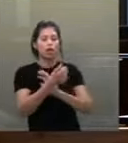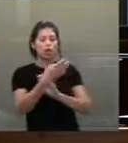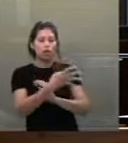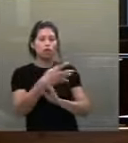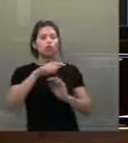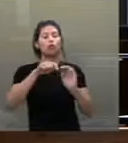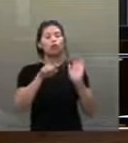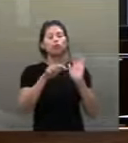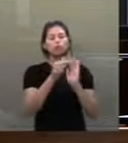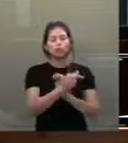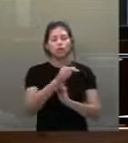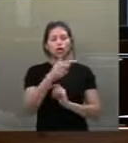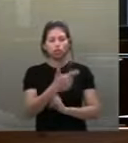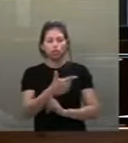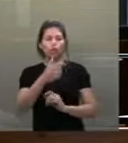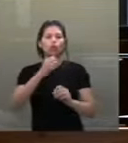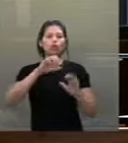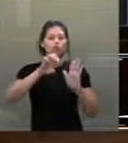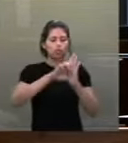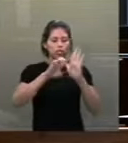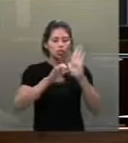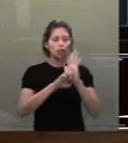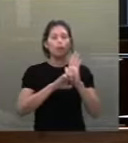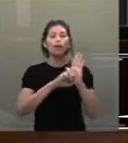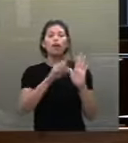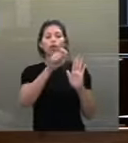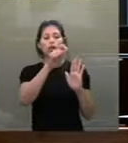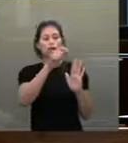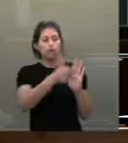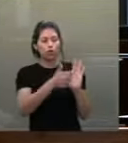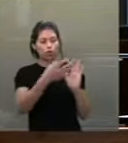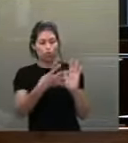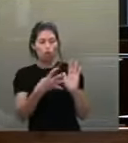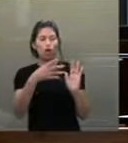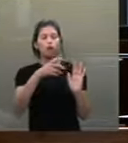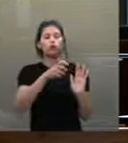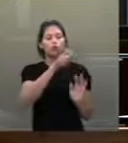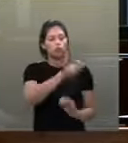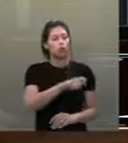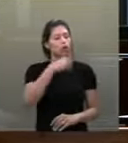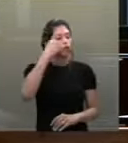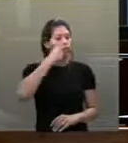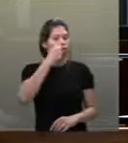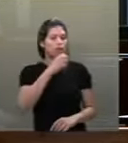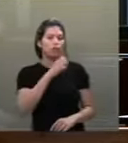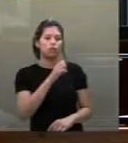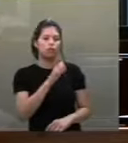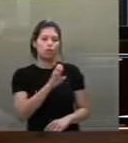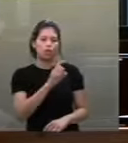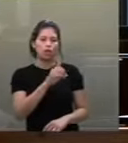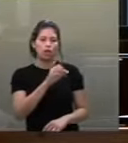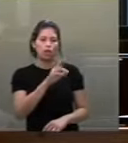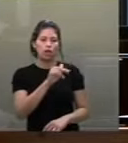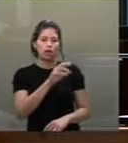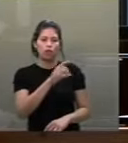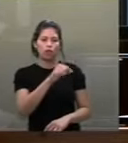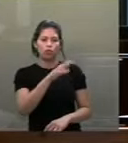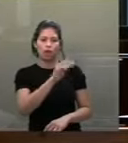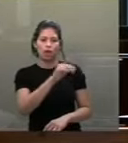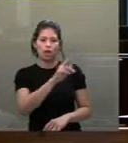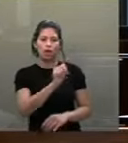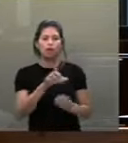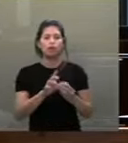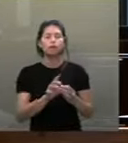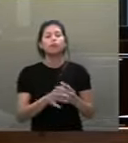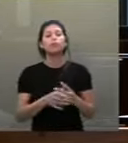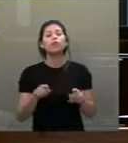da emenda 24 do senador Eduardo Braga, apresentada ao PLP 11. O segundo